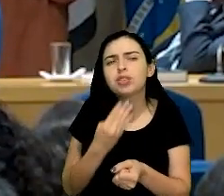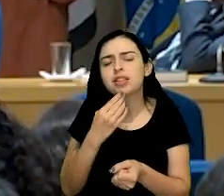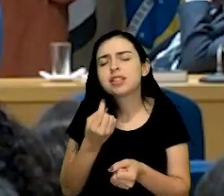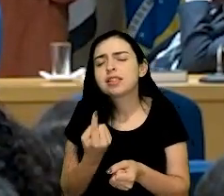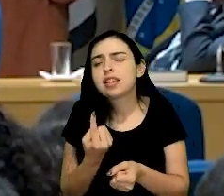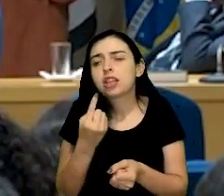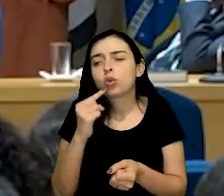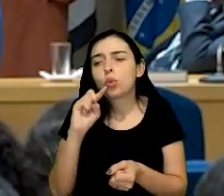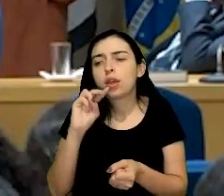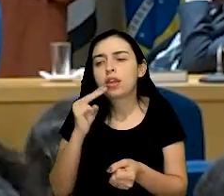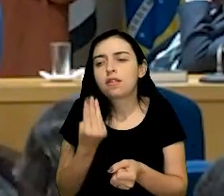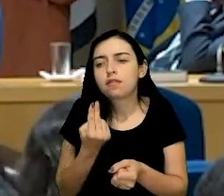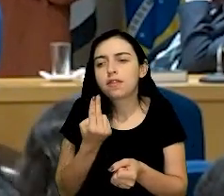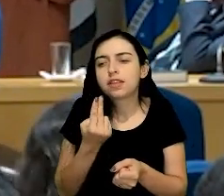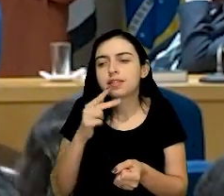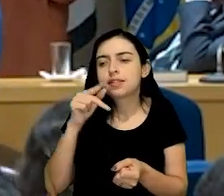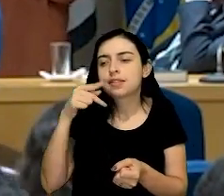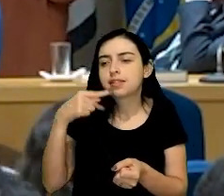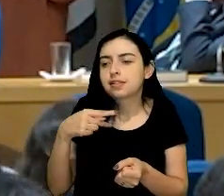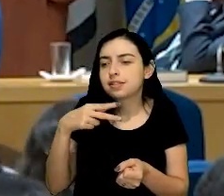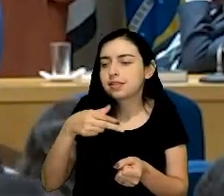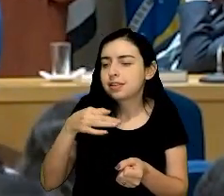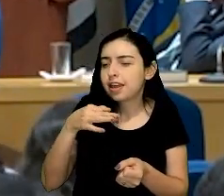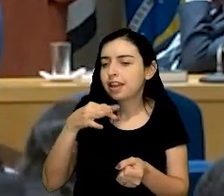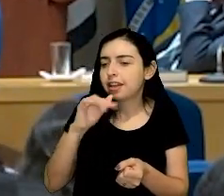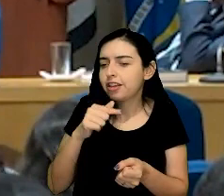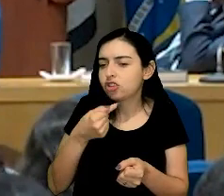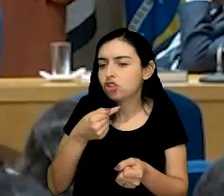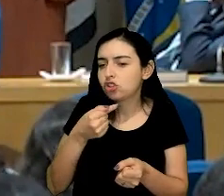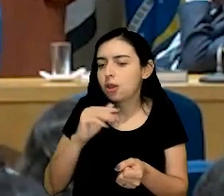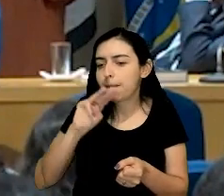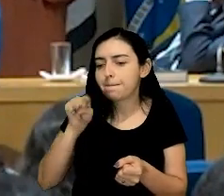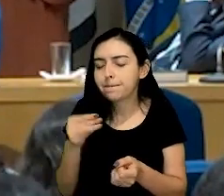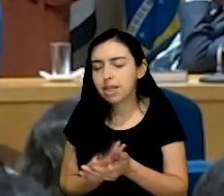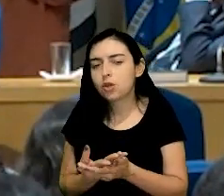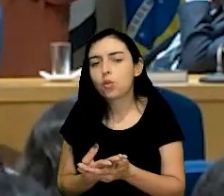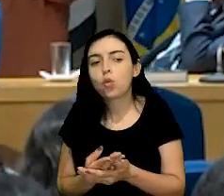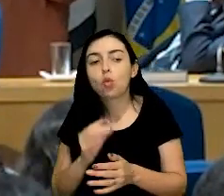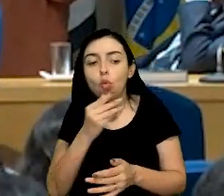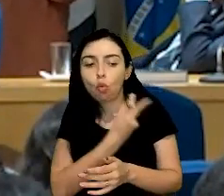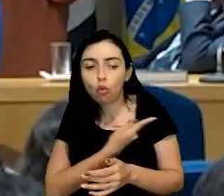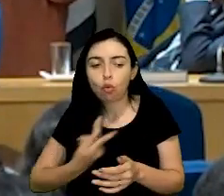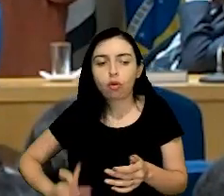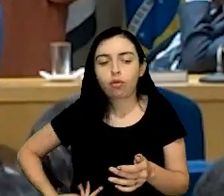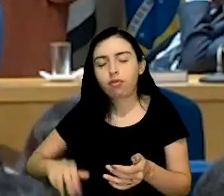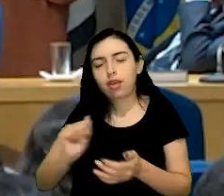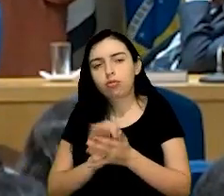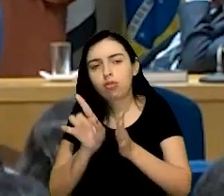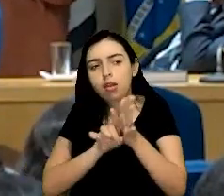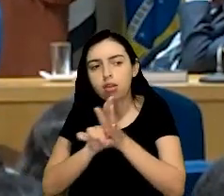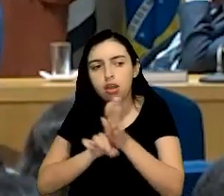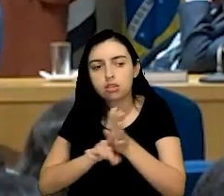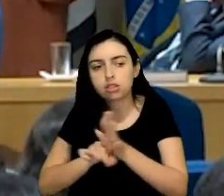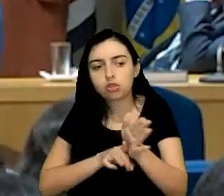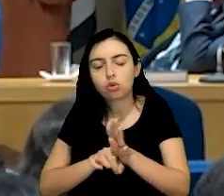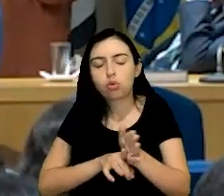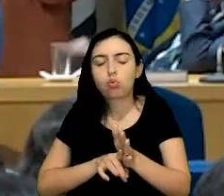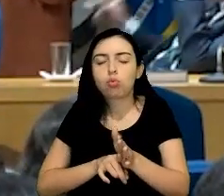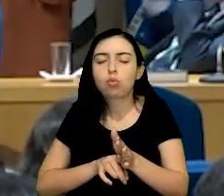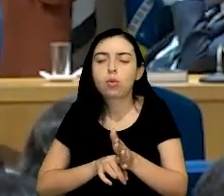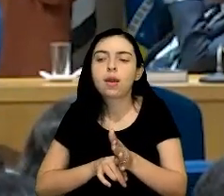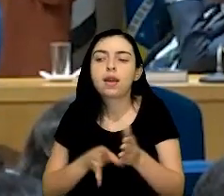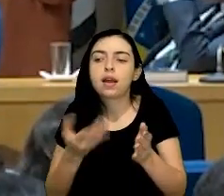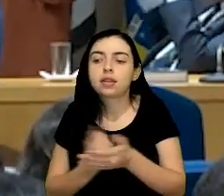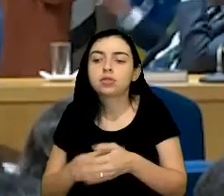brasileiro analisou 1.500 e deu a concessão para 477, dos quais 230 sírios.